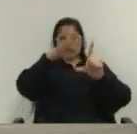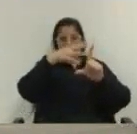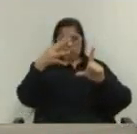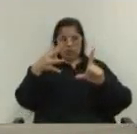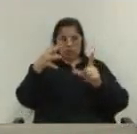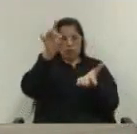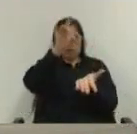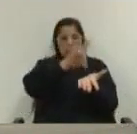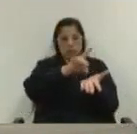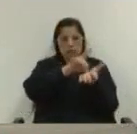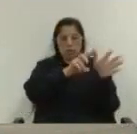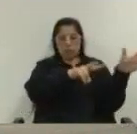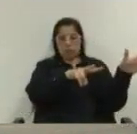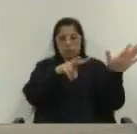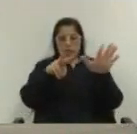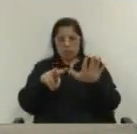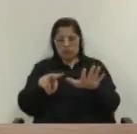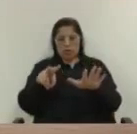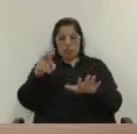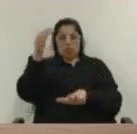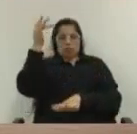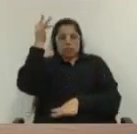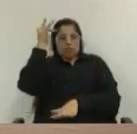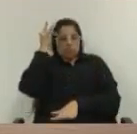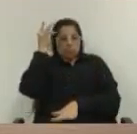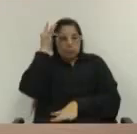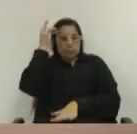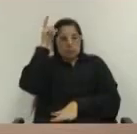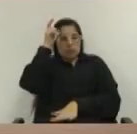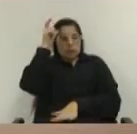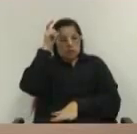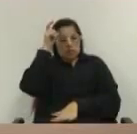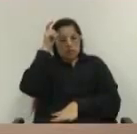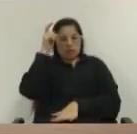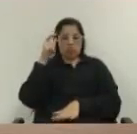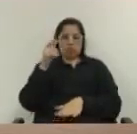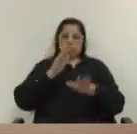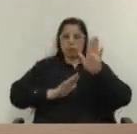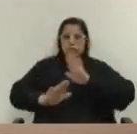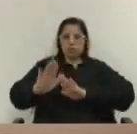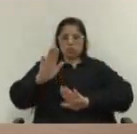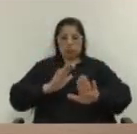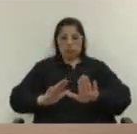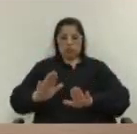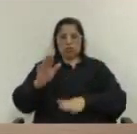de conscientização e combate à automedicação e da outras providências.